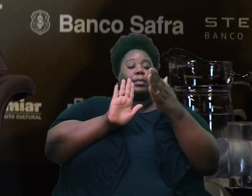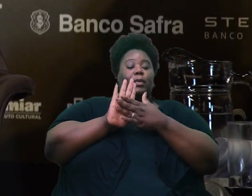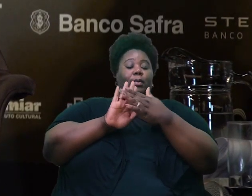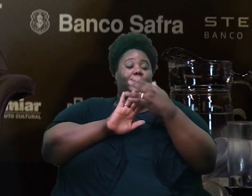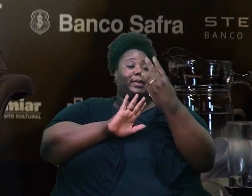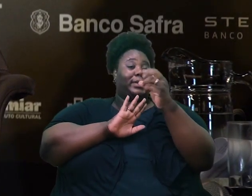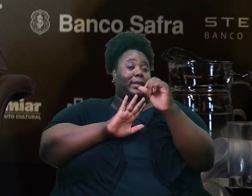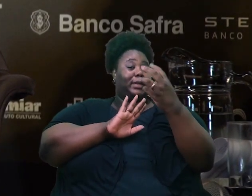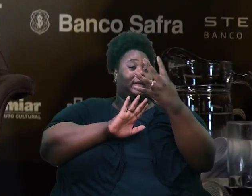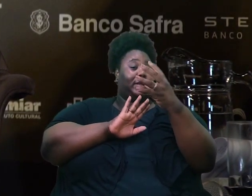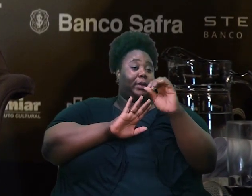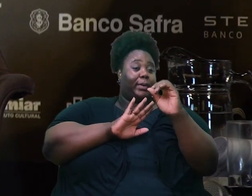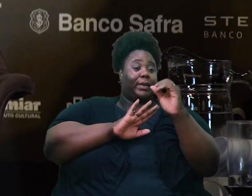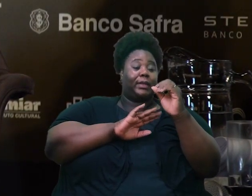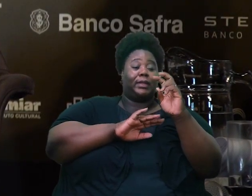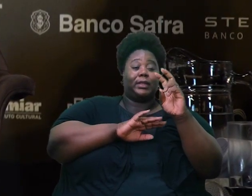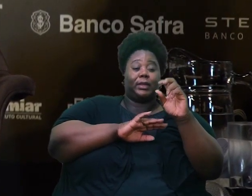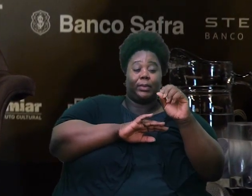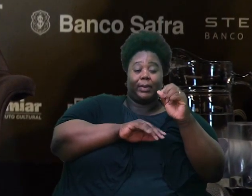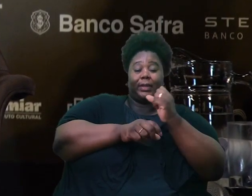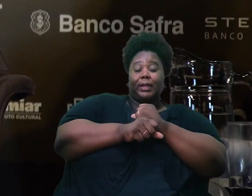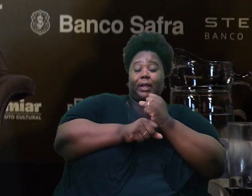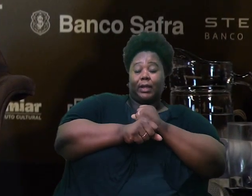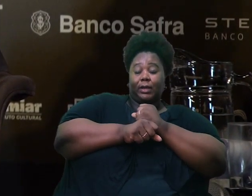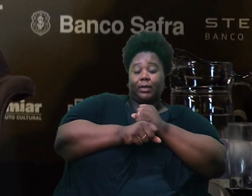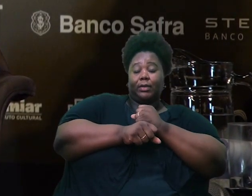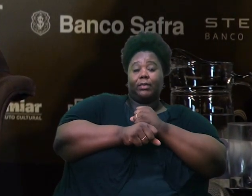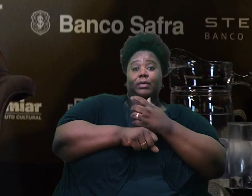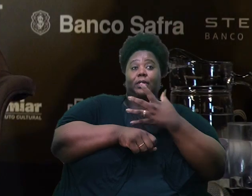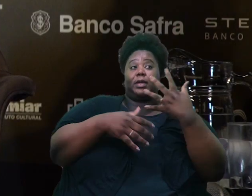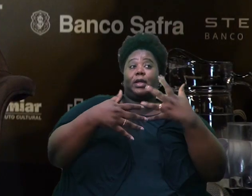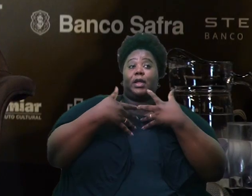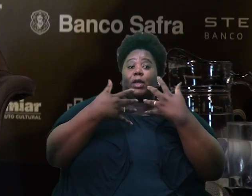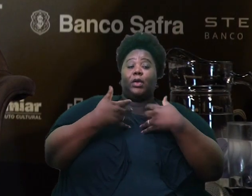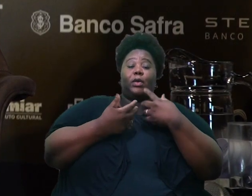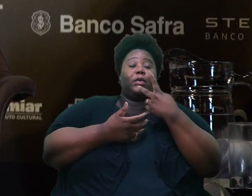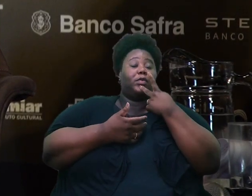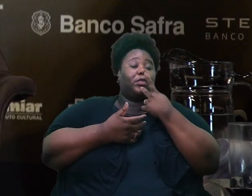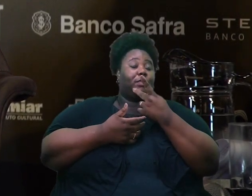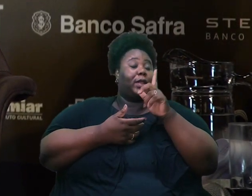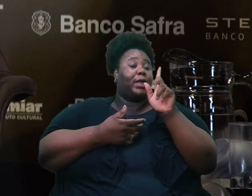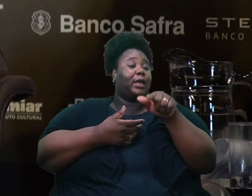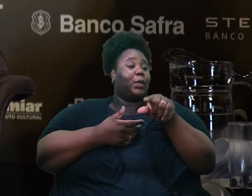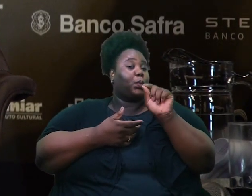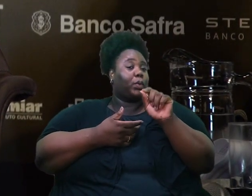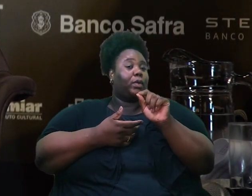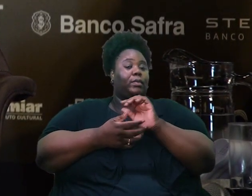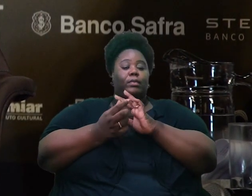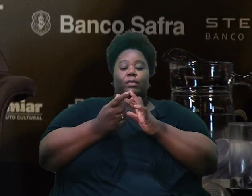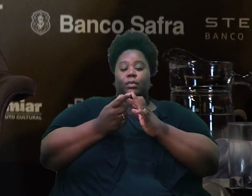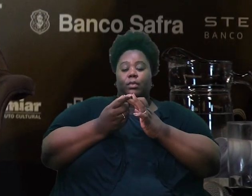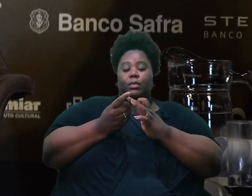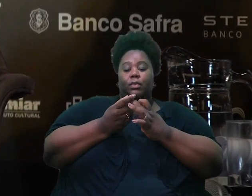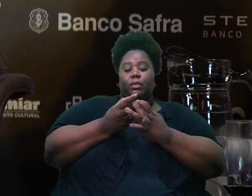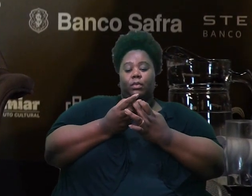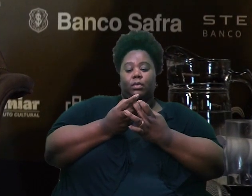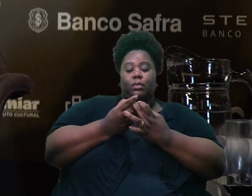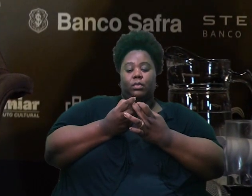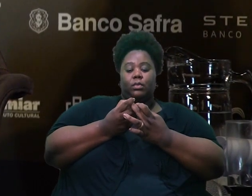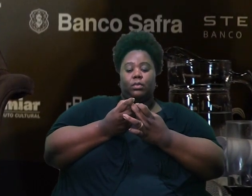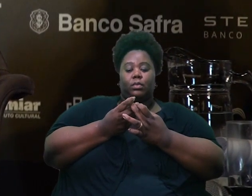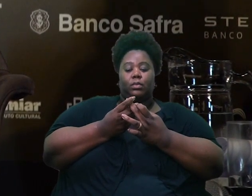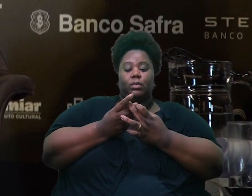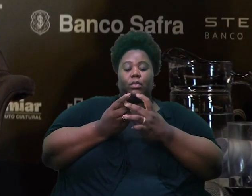30, 40, 50 anos, o que eu gosto muito de realçar é isso é fruto de um